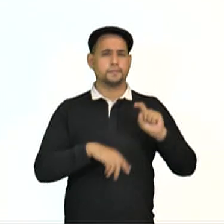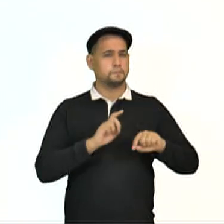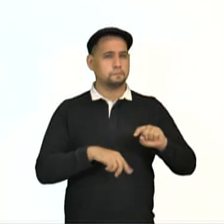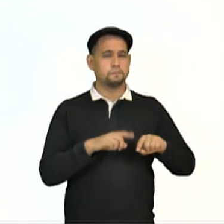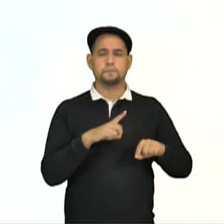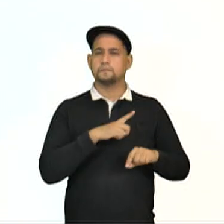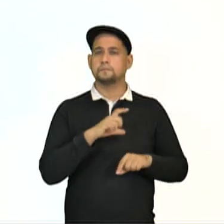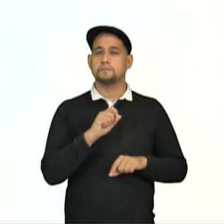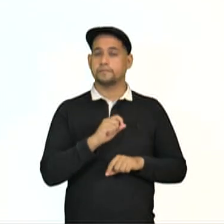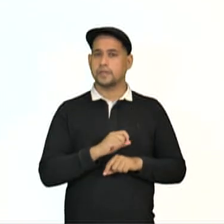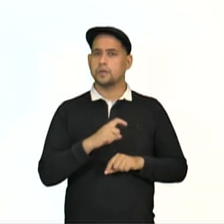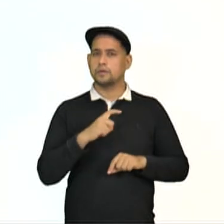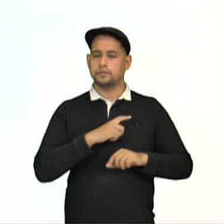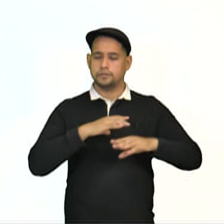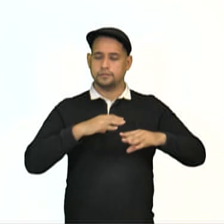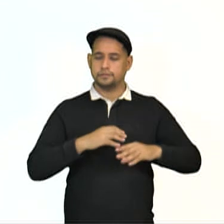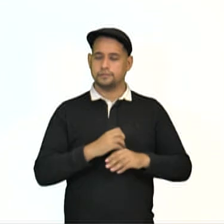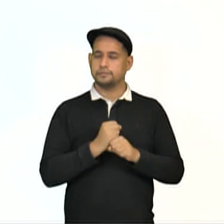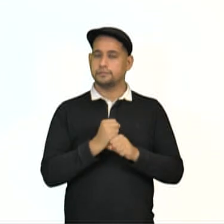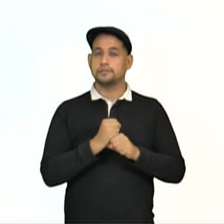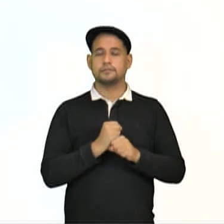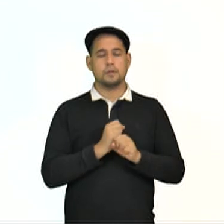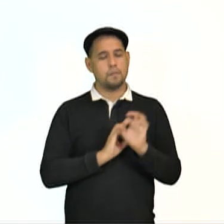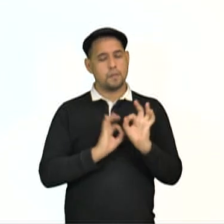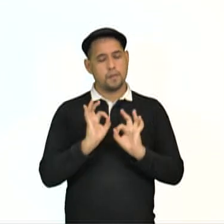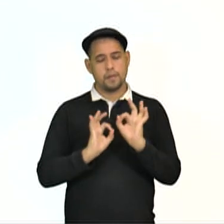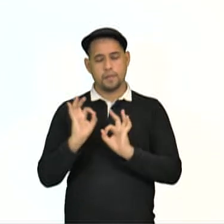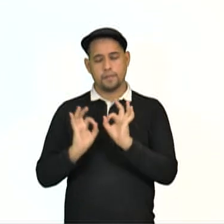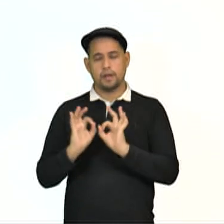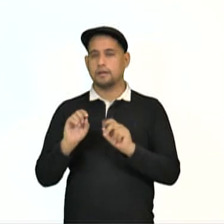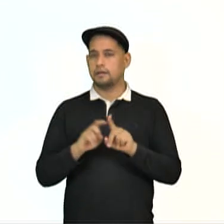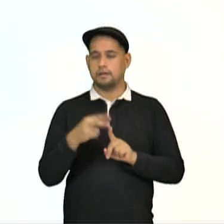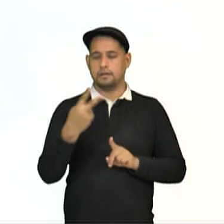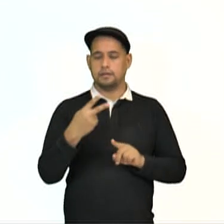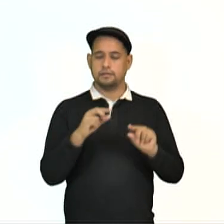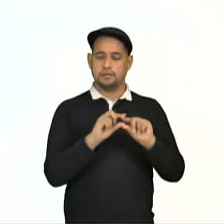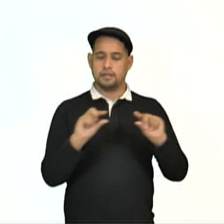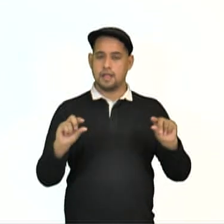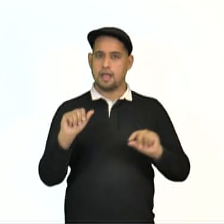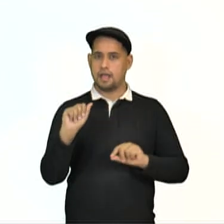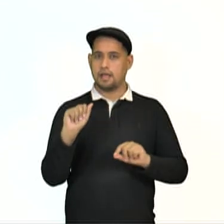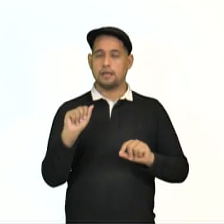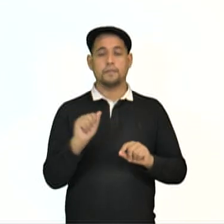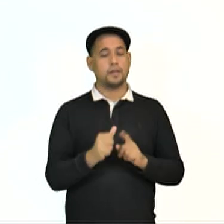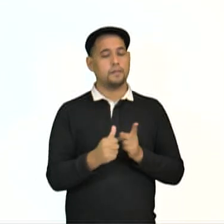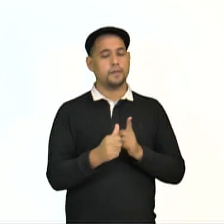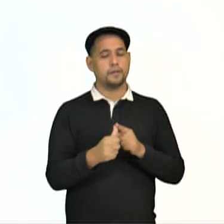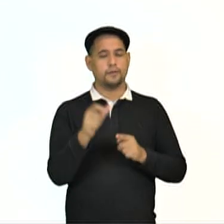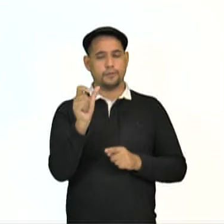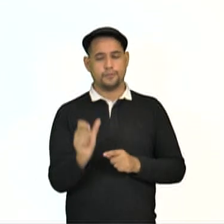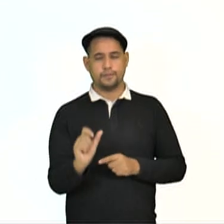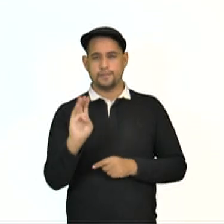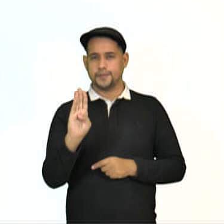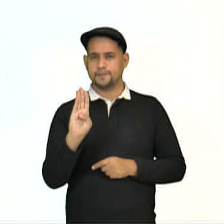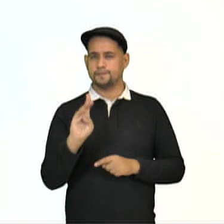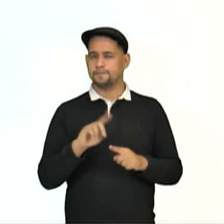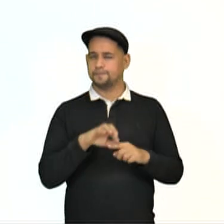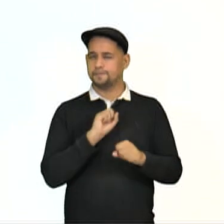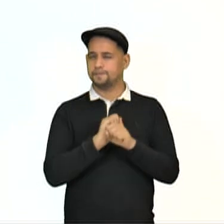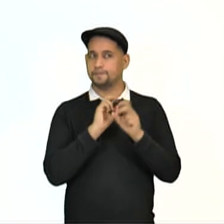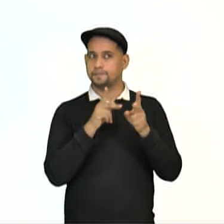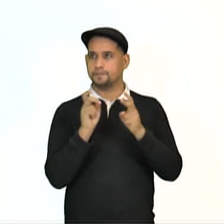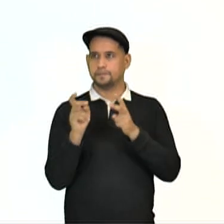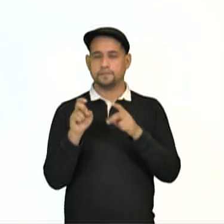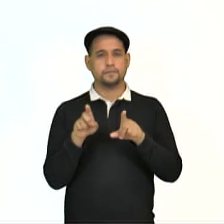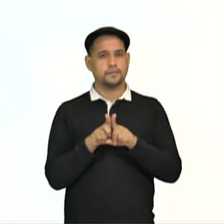produtos obtidas quando se multiplica ordenadamente a segunda linha de A pela primeira coluna de B. Já vamos